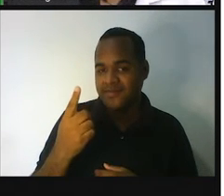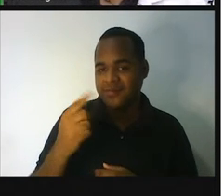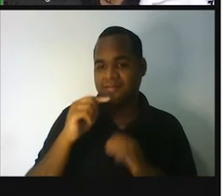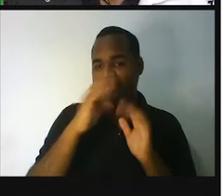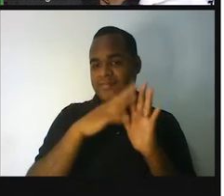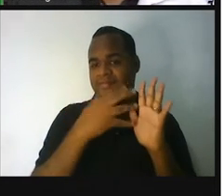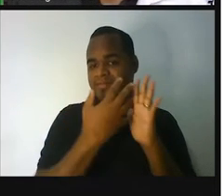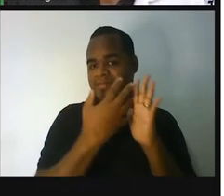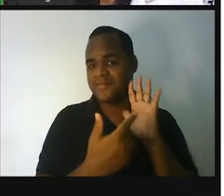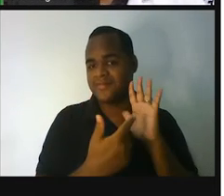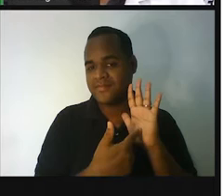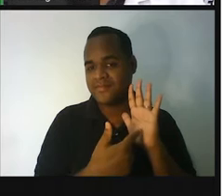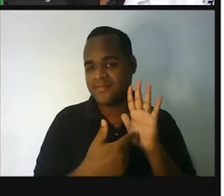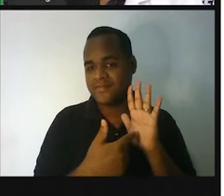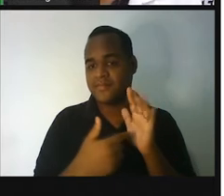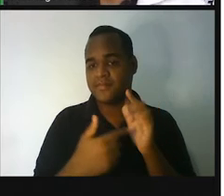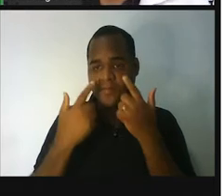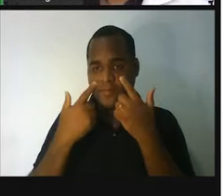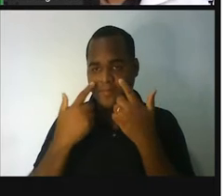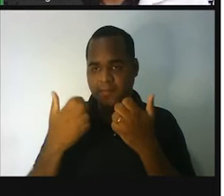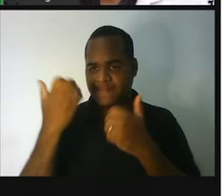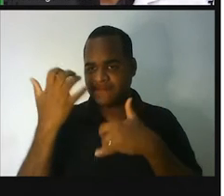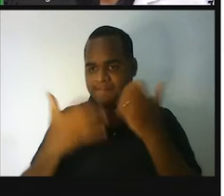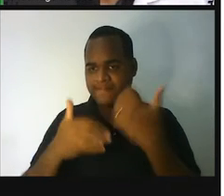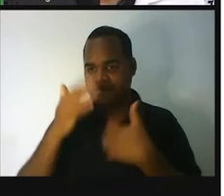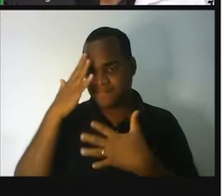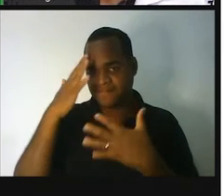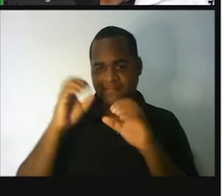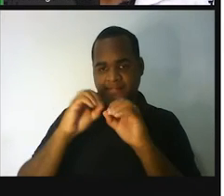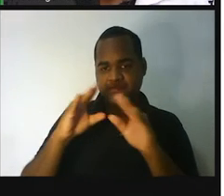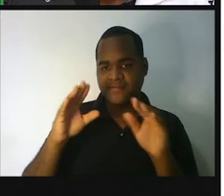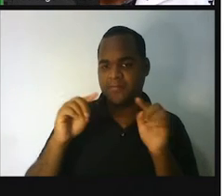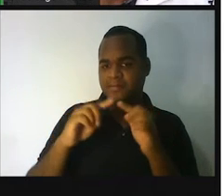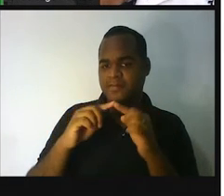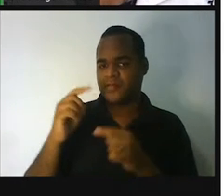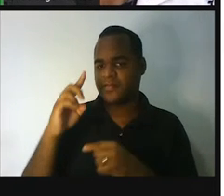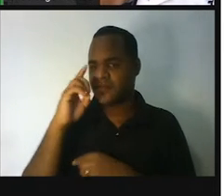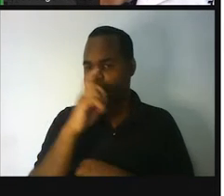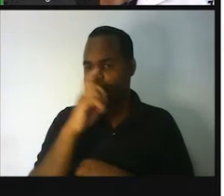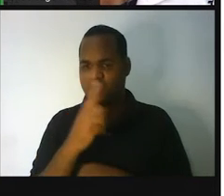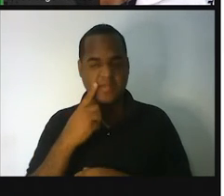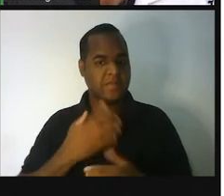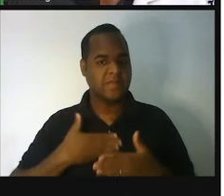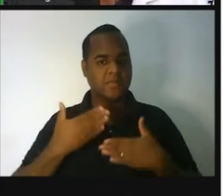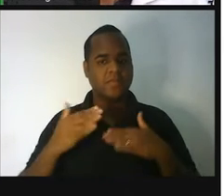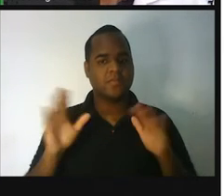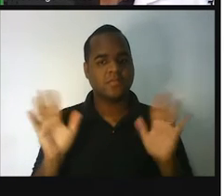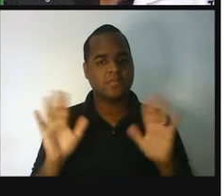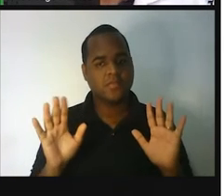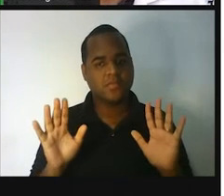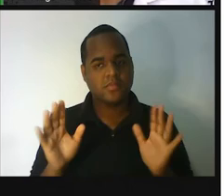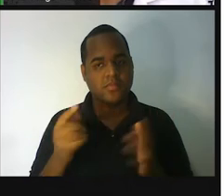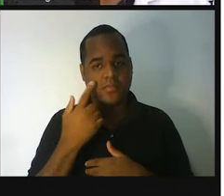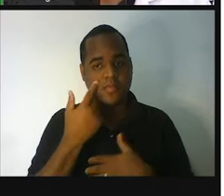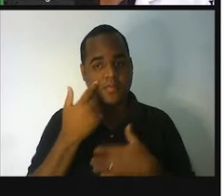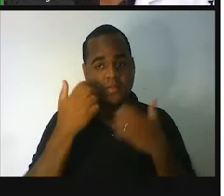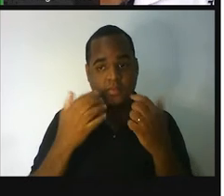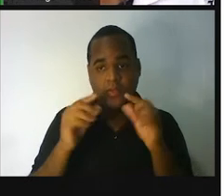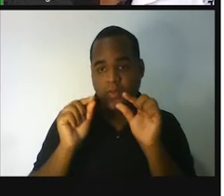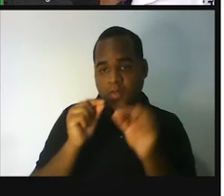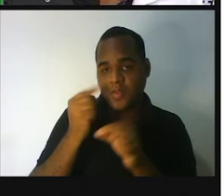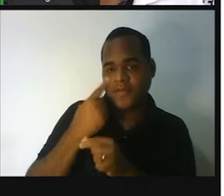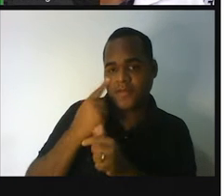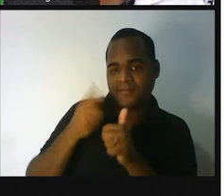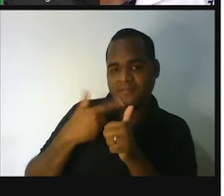um monte de números tem umas letrinhas e Mas não é nada de absurdo tá bom primeiro que a gente tem que